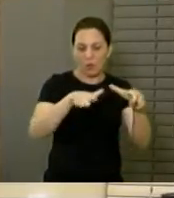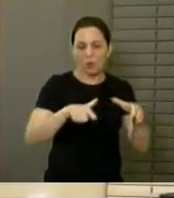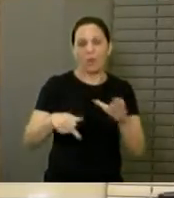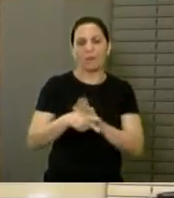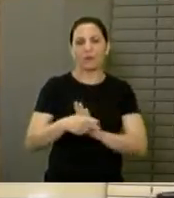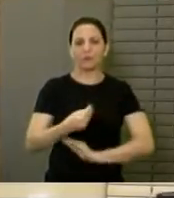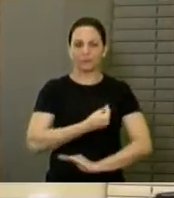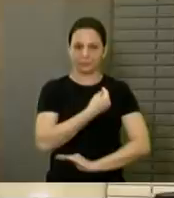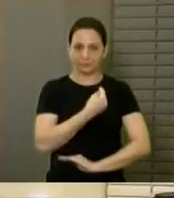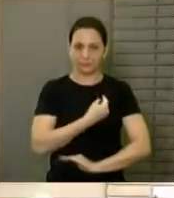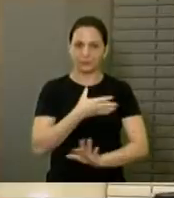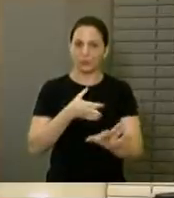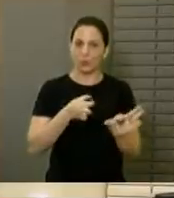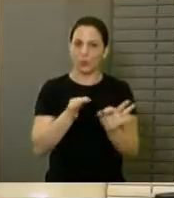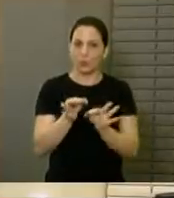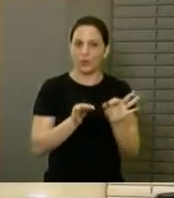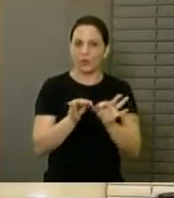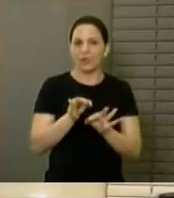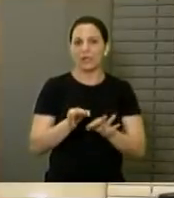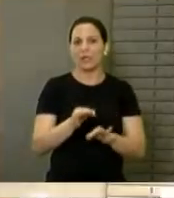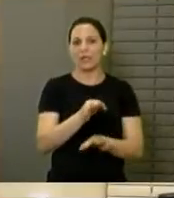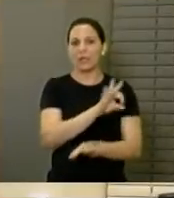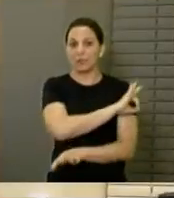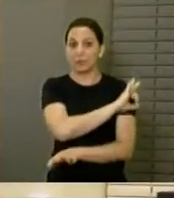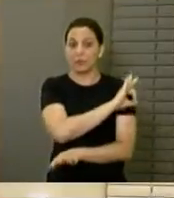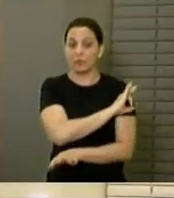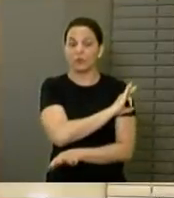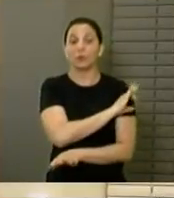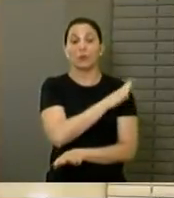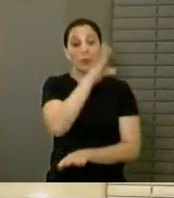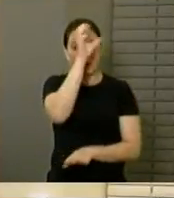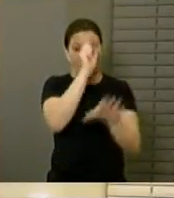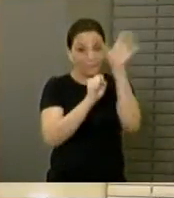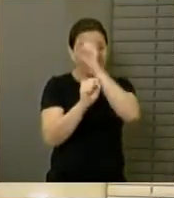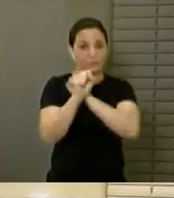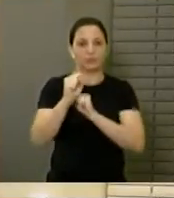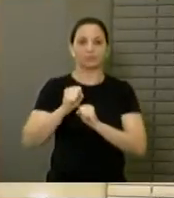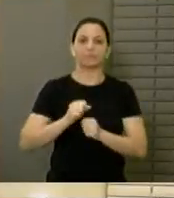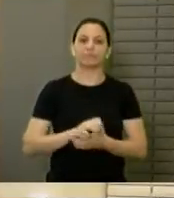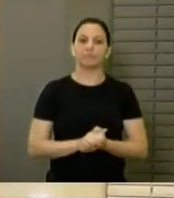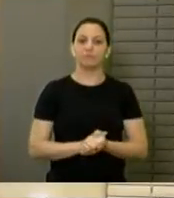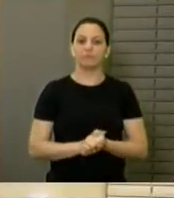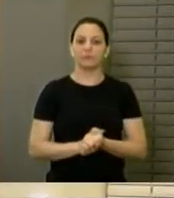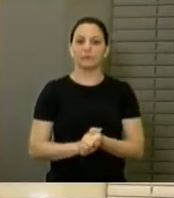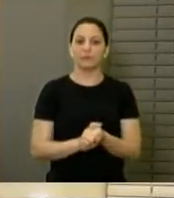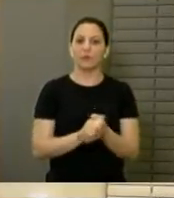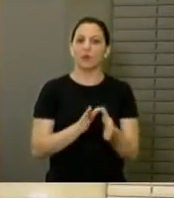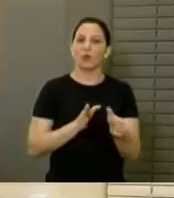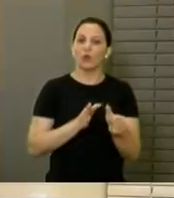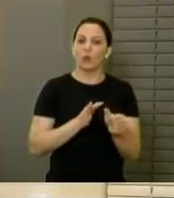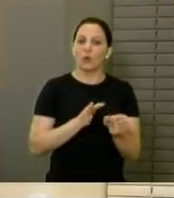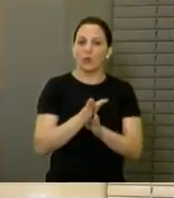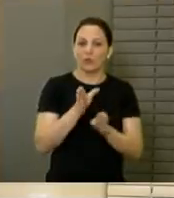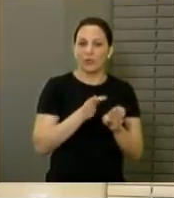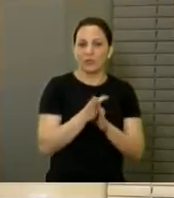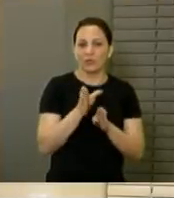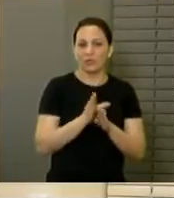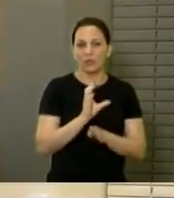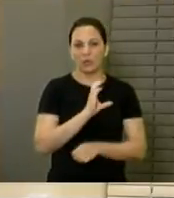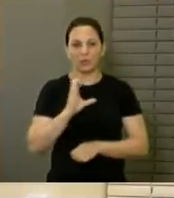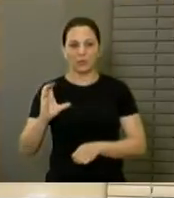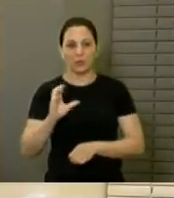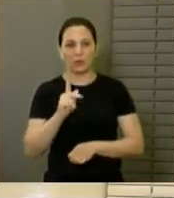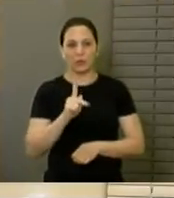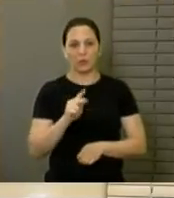também a participação popular da Prefeitura, onde aprendi muito. Também coordenei, nos últimos meses, o PROCON